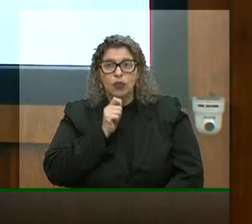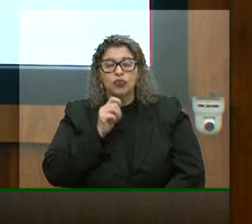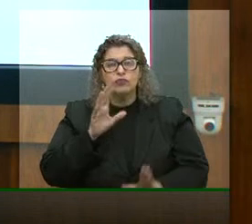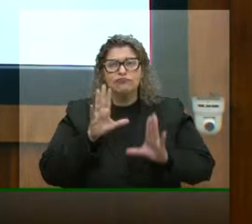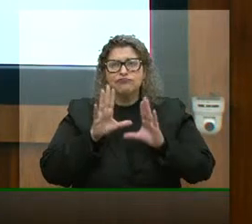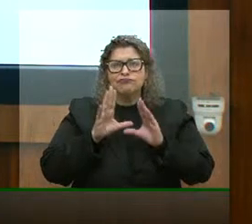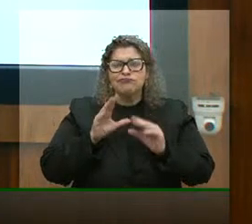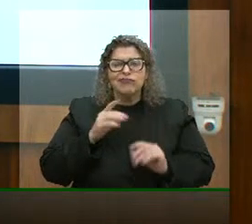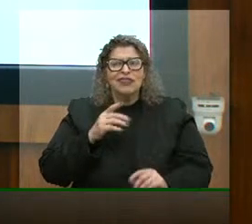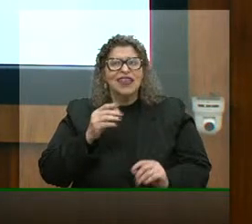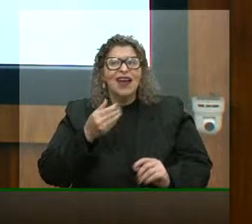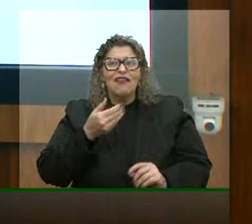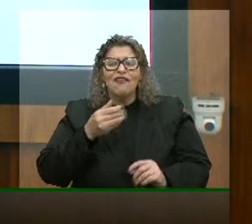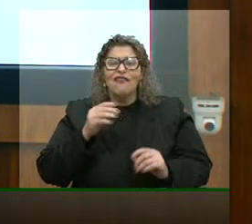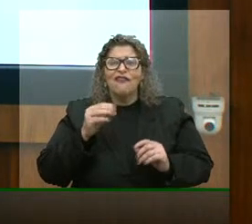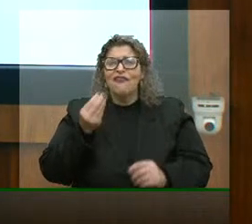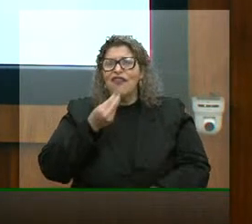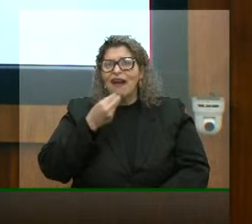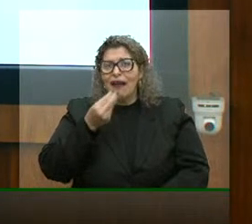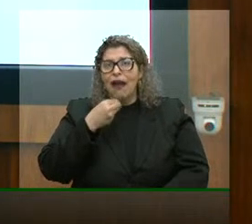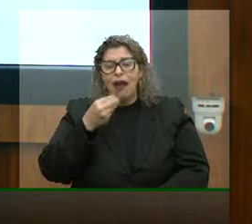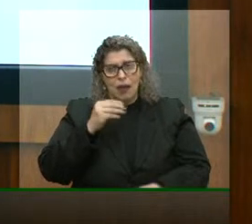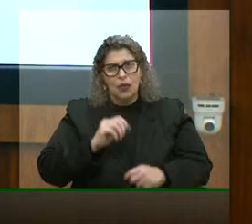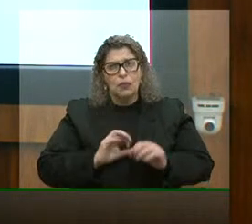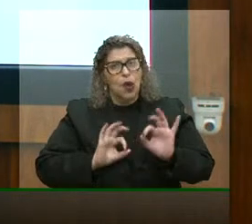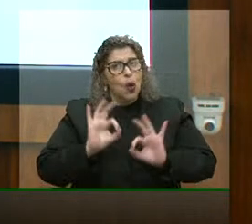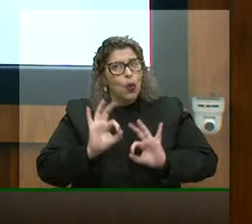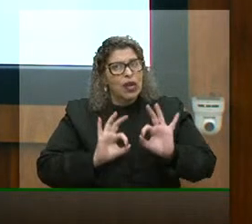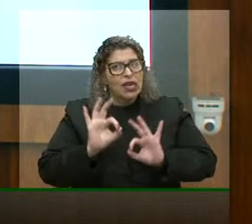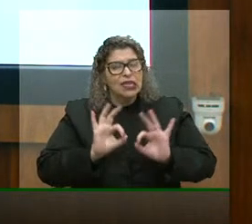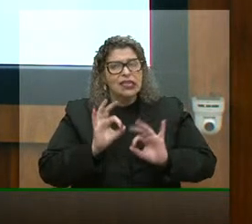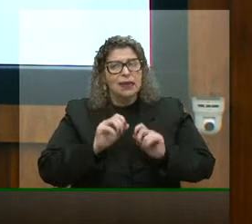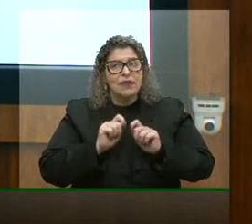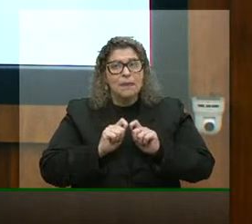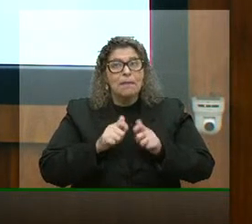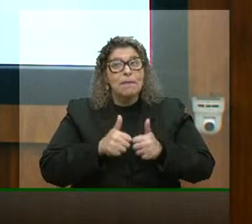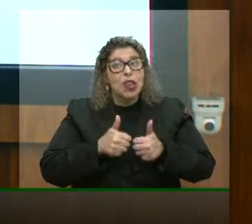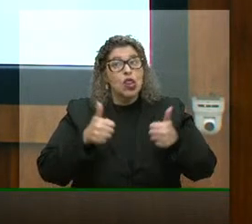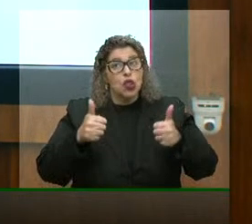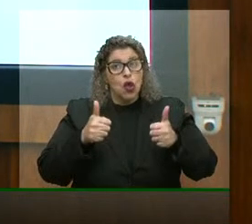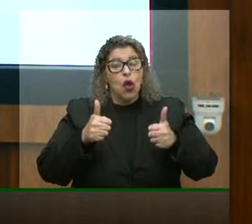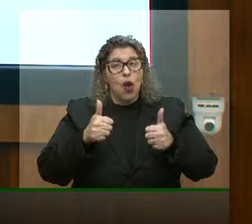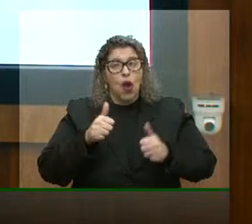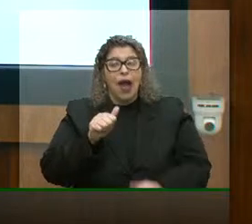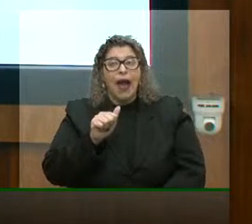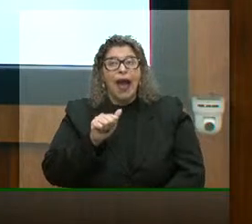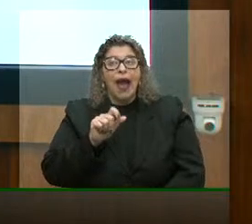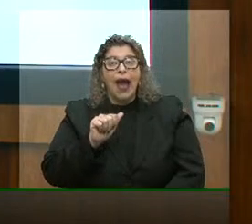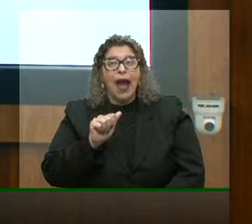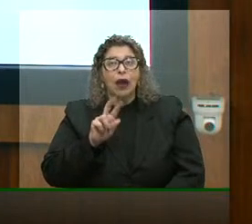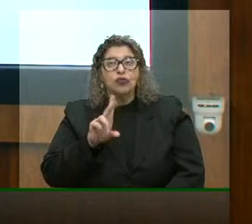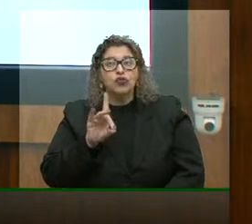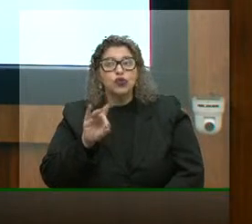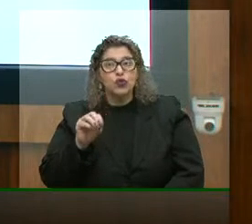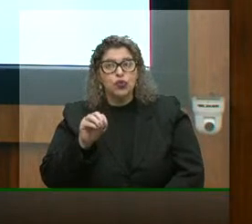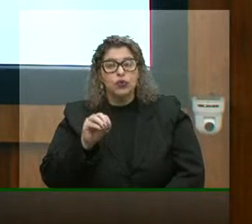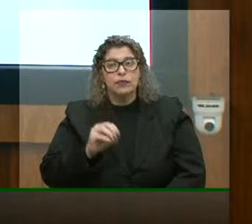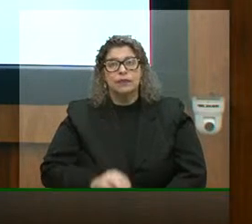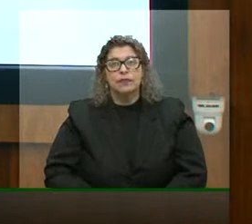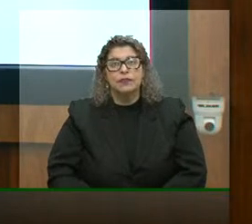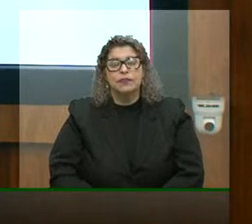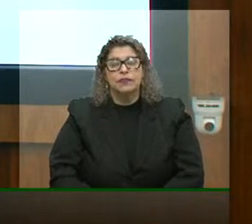baixo. Se o senhor puder dar uma modulada ali, eu acho que ficaria melhor. Estou ouvindo perfeitamente,